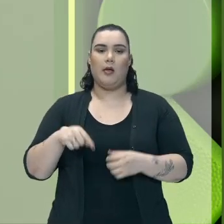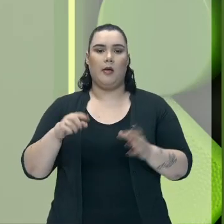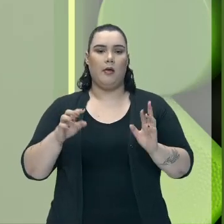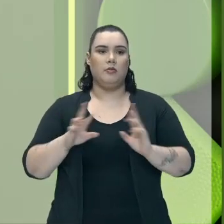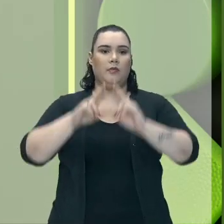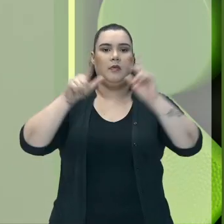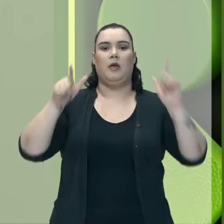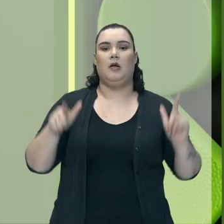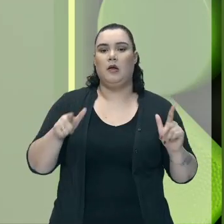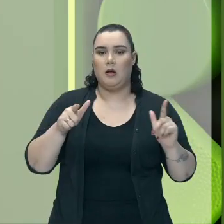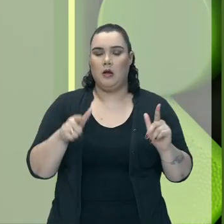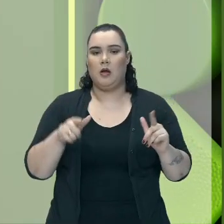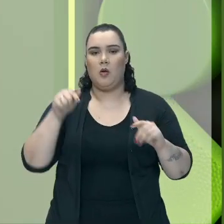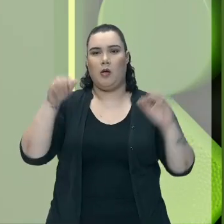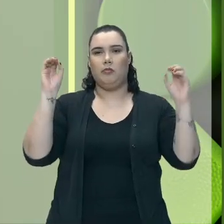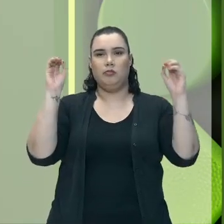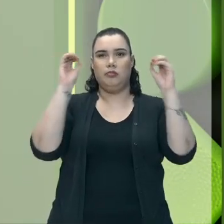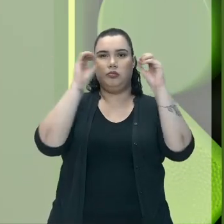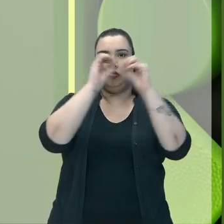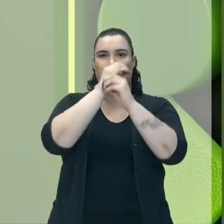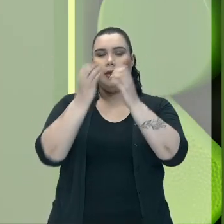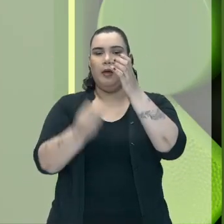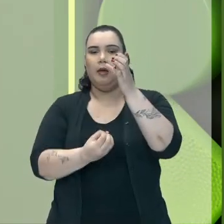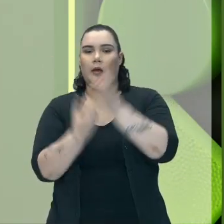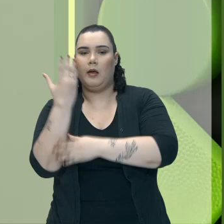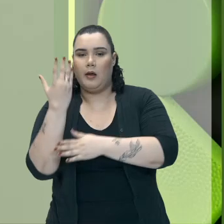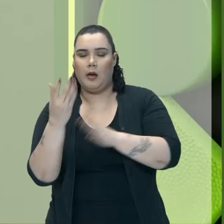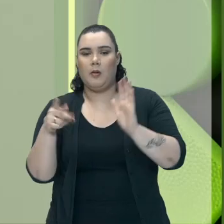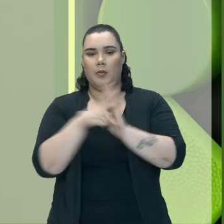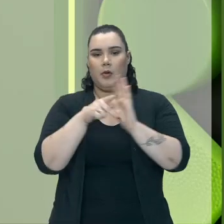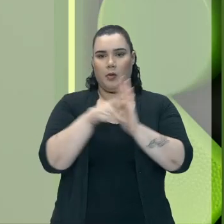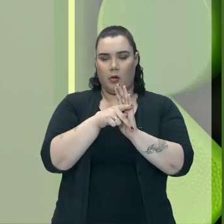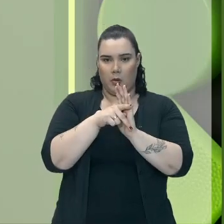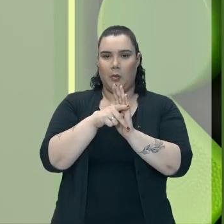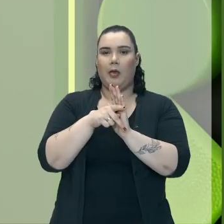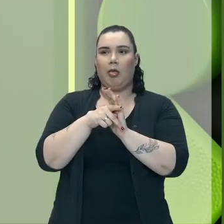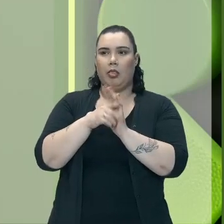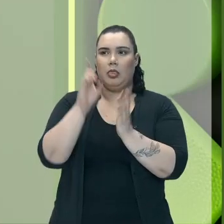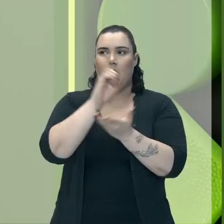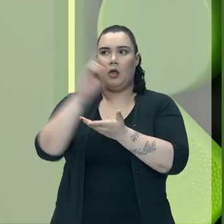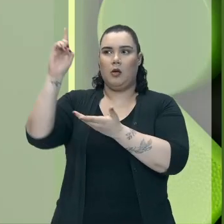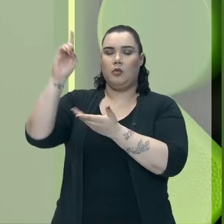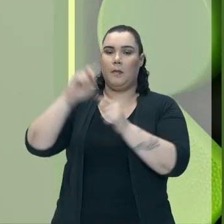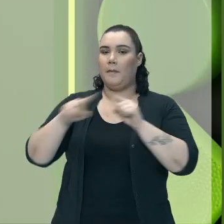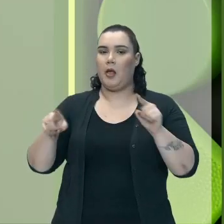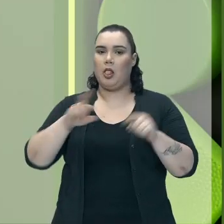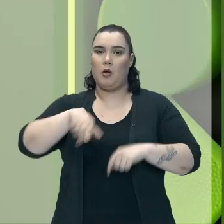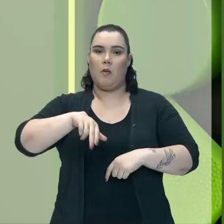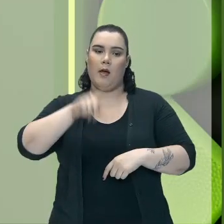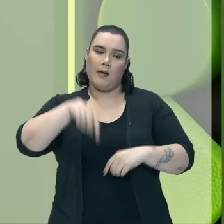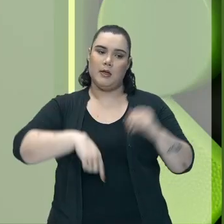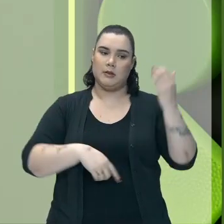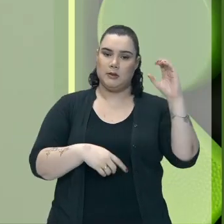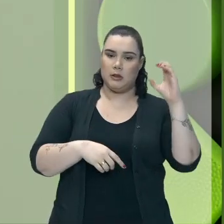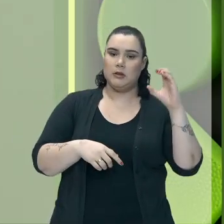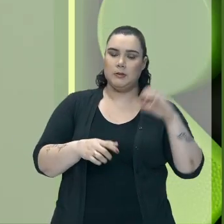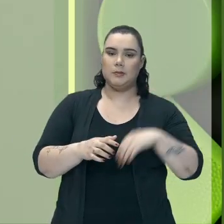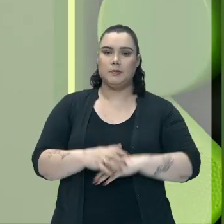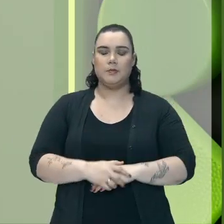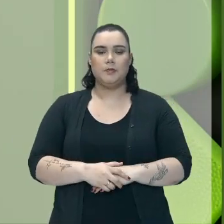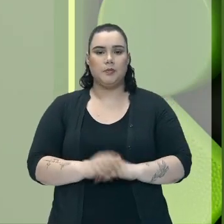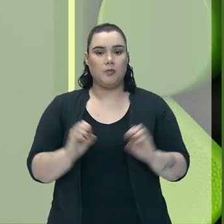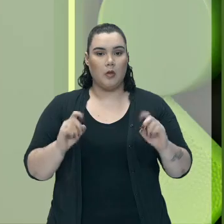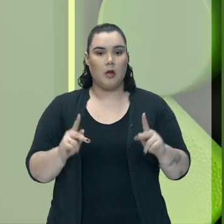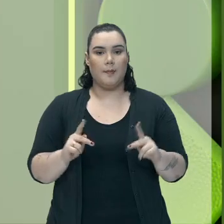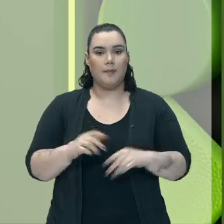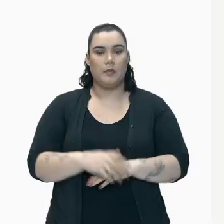né, o eclipse, né? Mas nada mais é, pessoal, do que ciência, tá certo? Bem, pessoal, continuando aí,